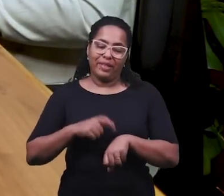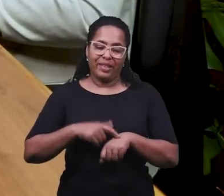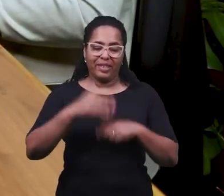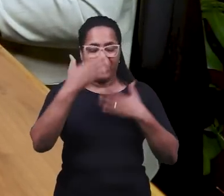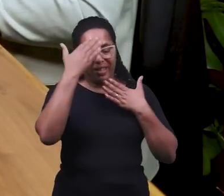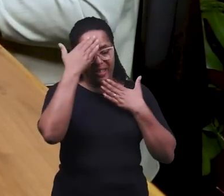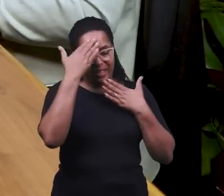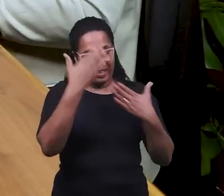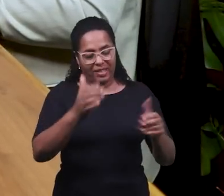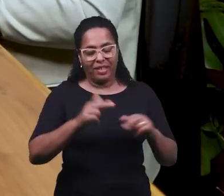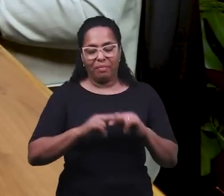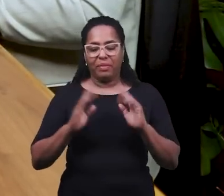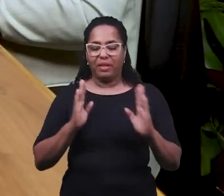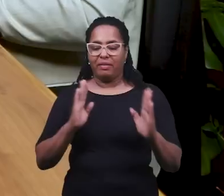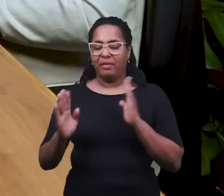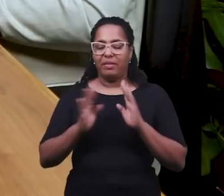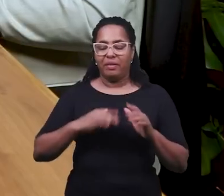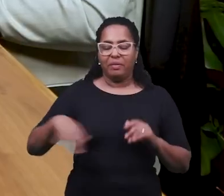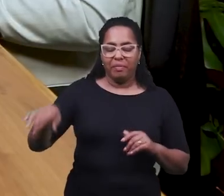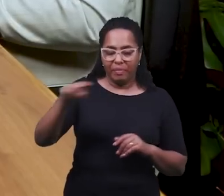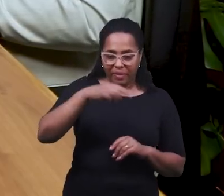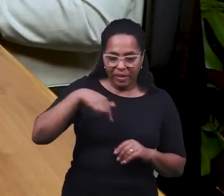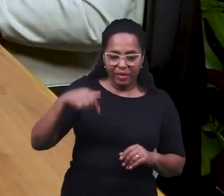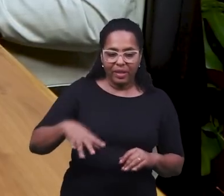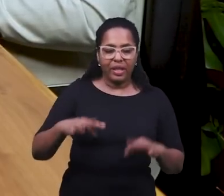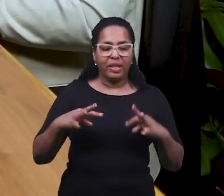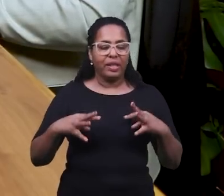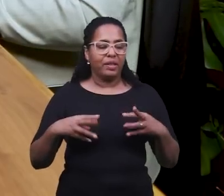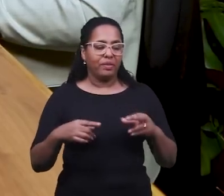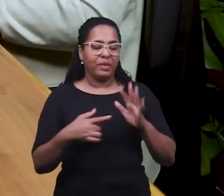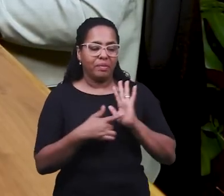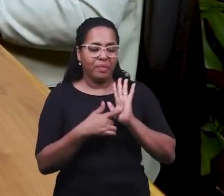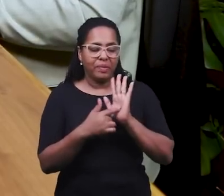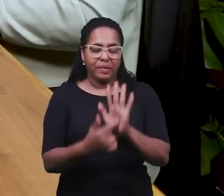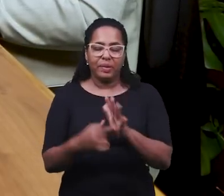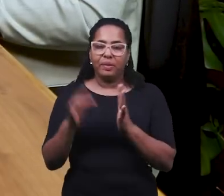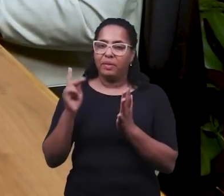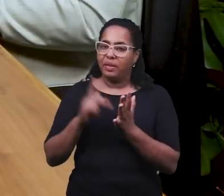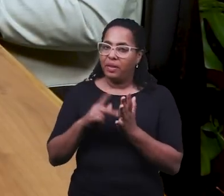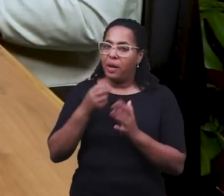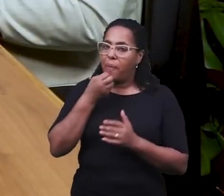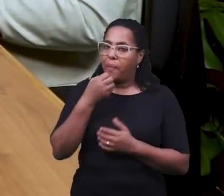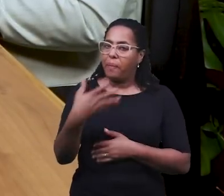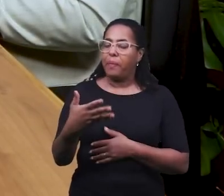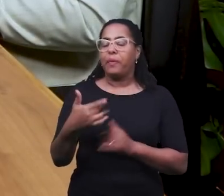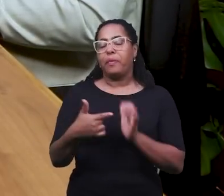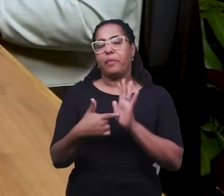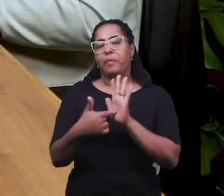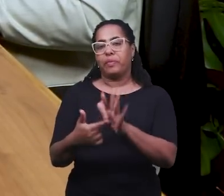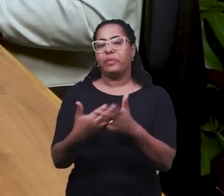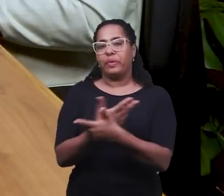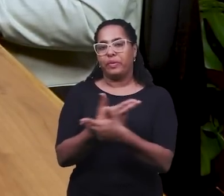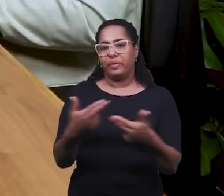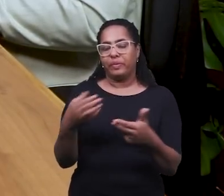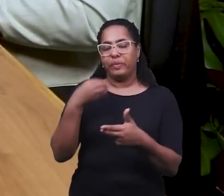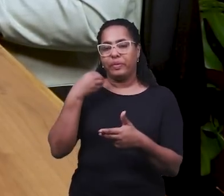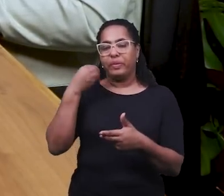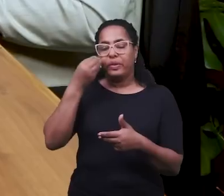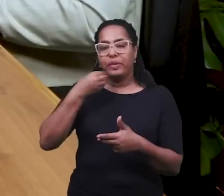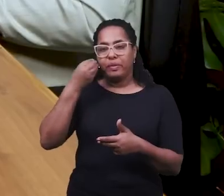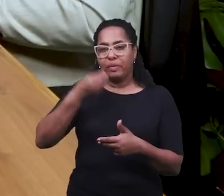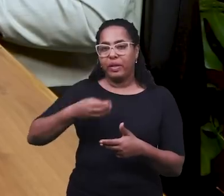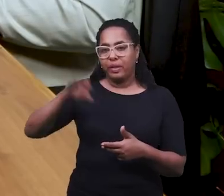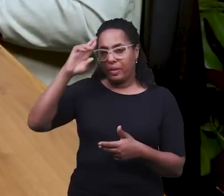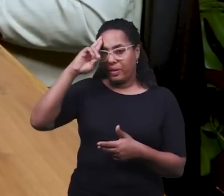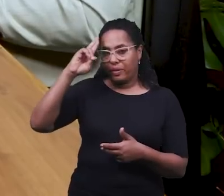hora. Eu quero agradecer por esse tempo que passamos aqui, por aquilo que você trouxe. É realmente muito bom falar das coisas do Senhor